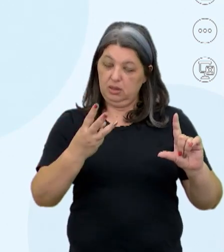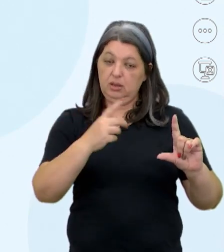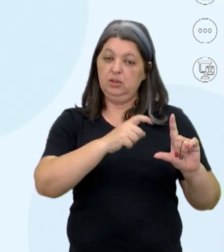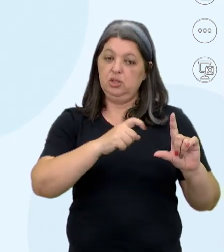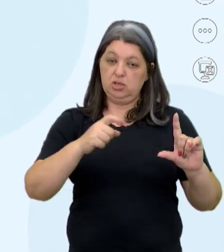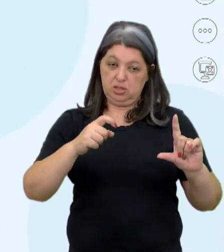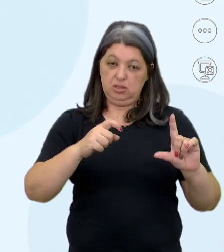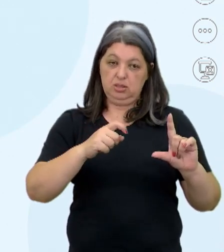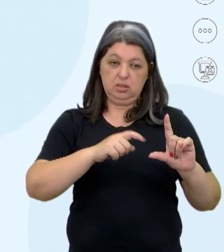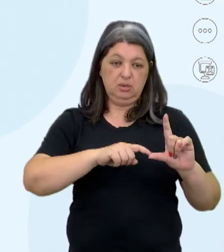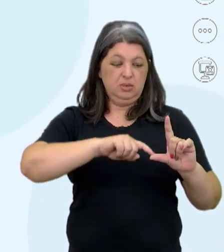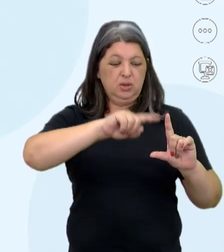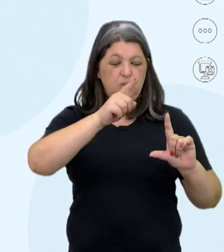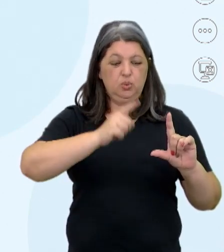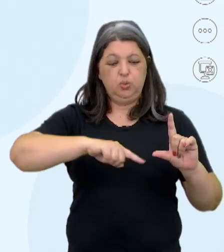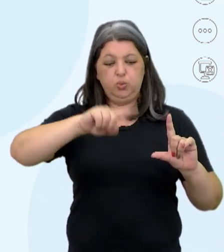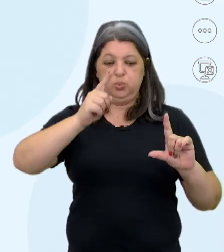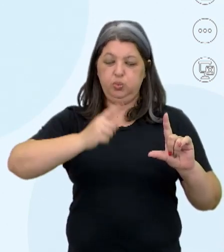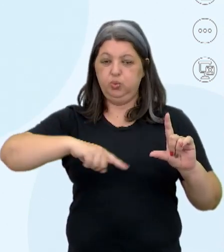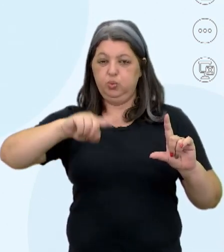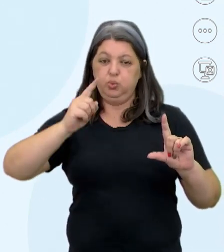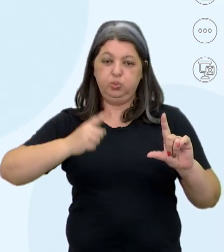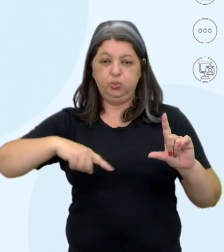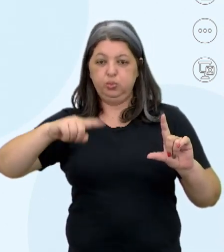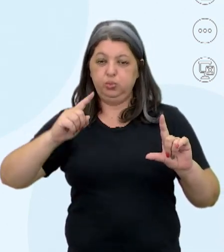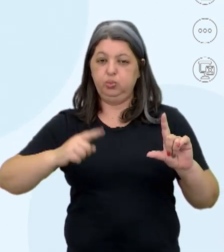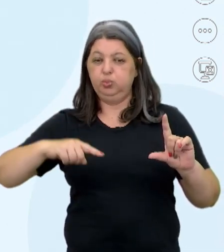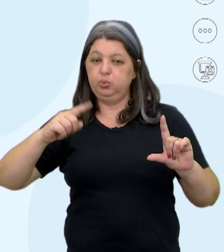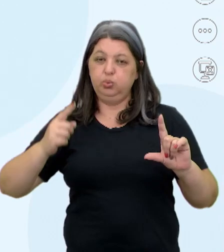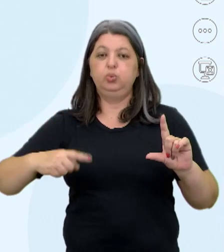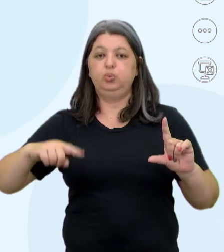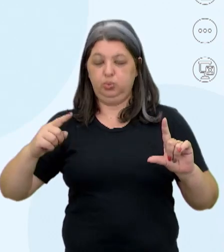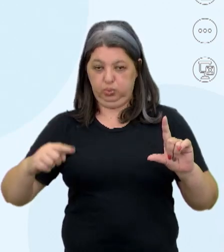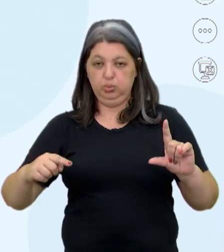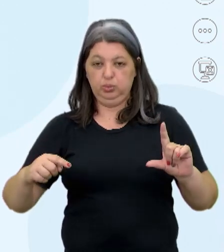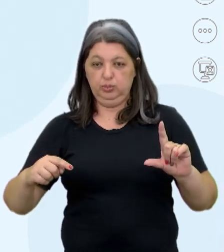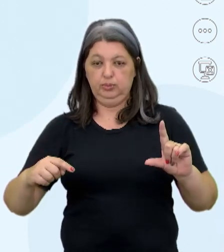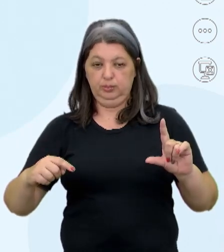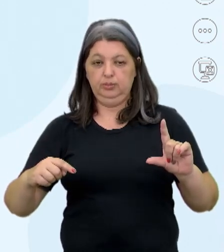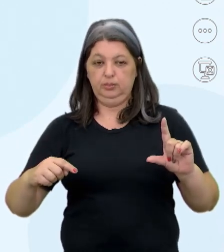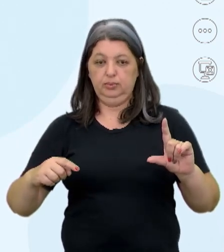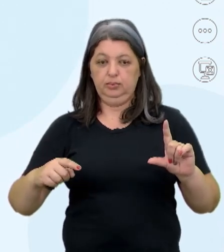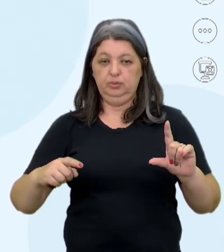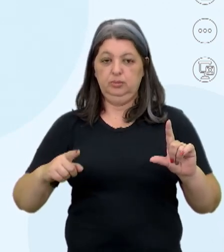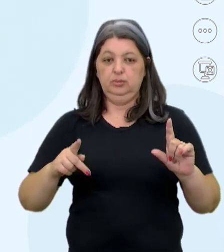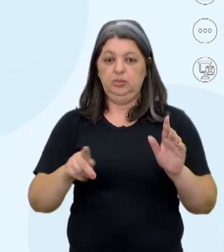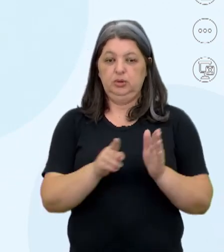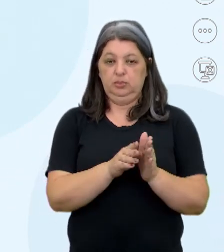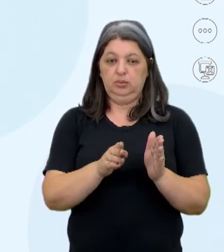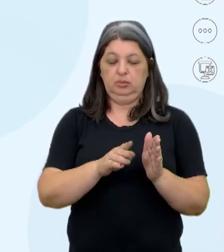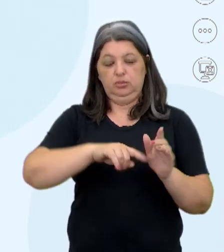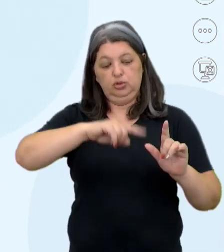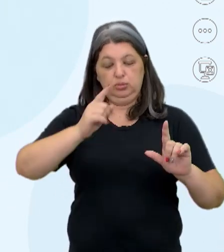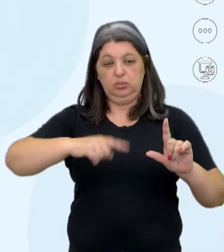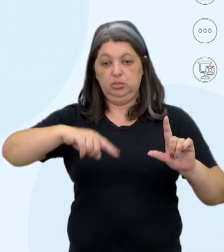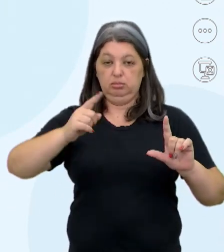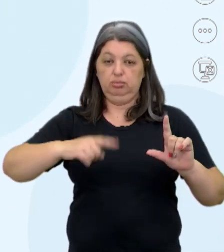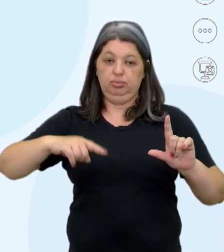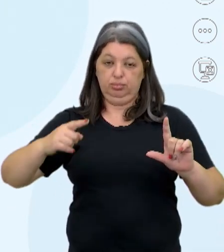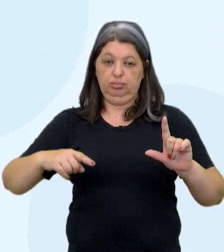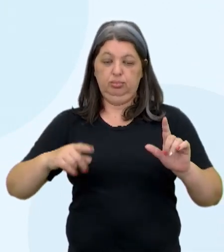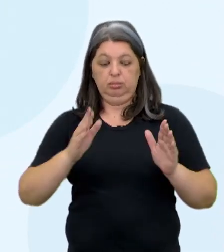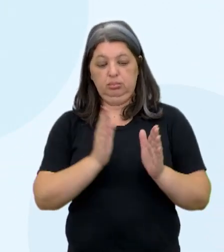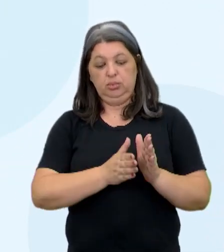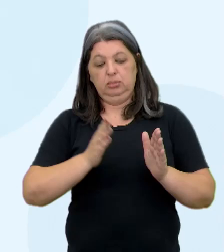ela foi espremidinha, concentrada. Então, ó, ela tá subindo, descendo, subindo, descendo. Dentro de um pedaço, ela já subiu, desceu, subiu, desceu. Ela tem